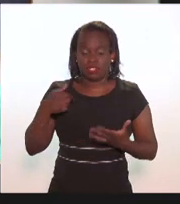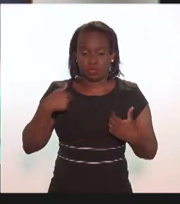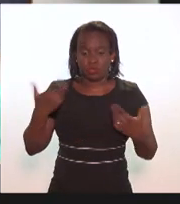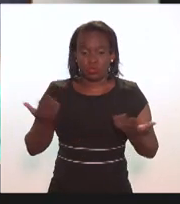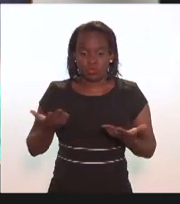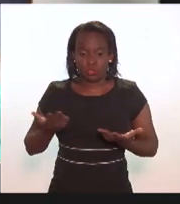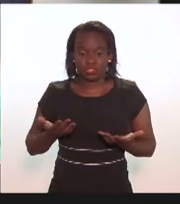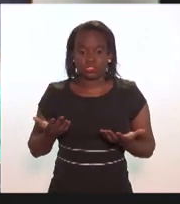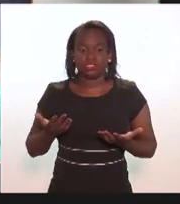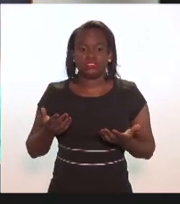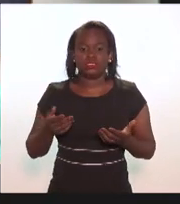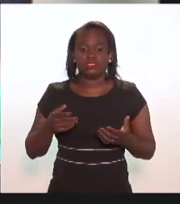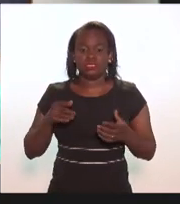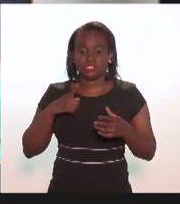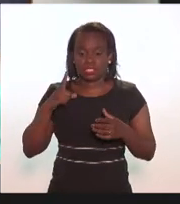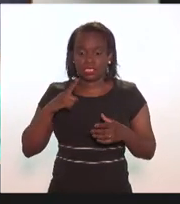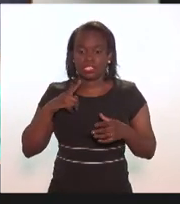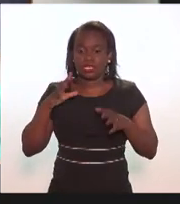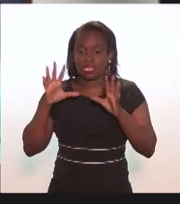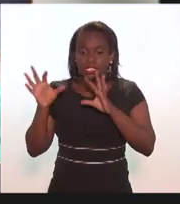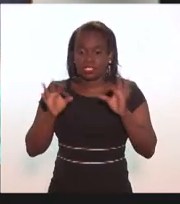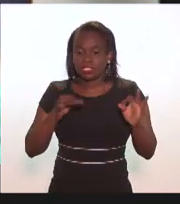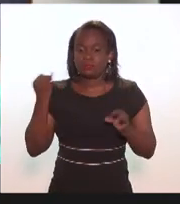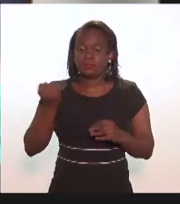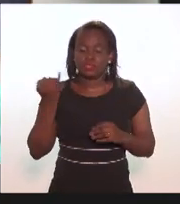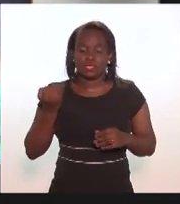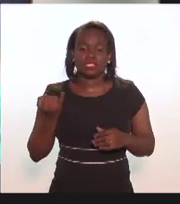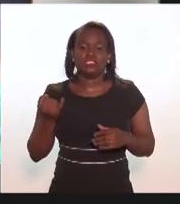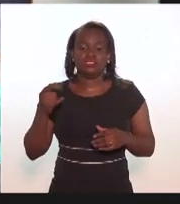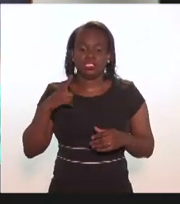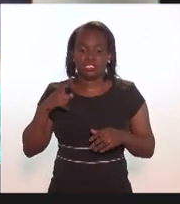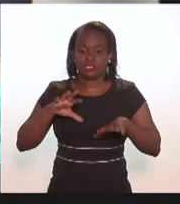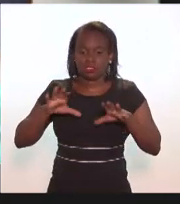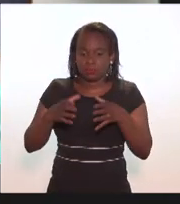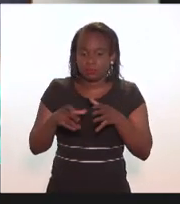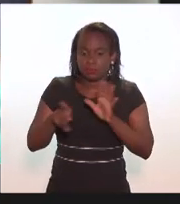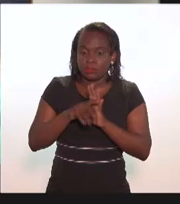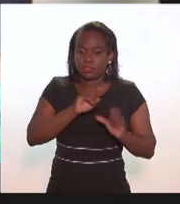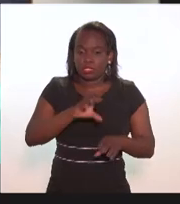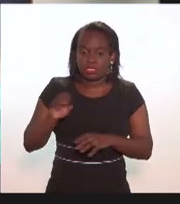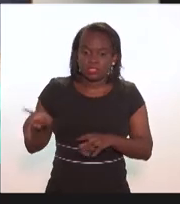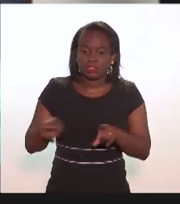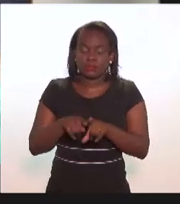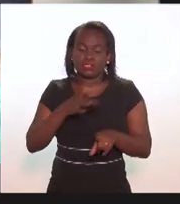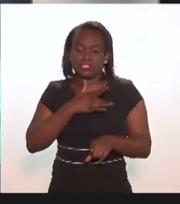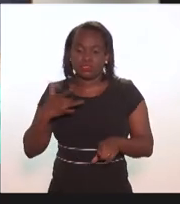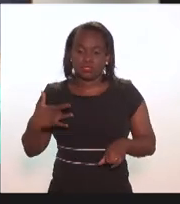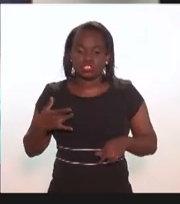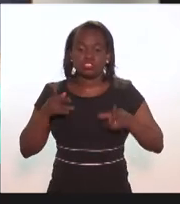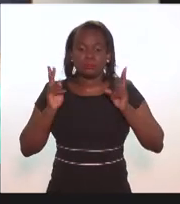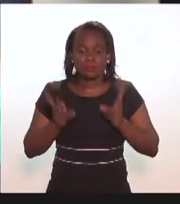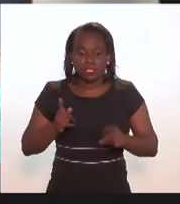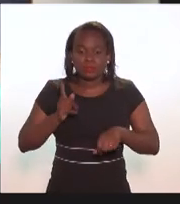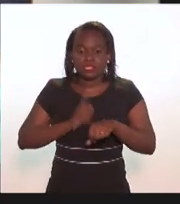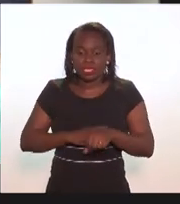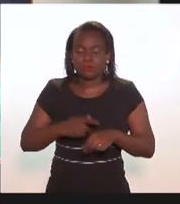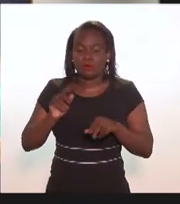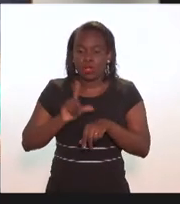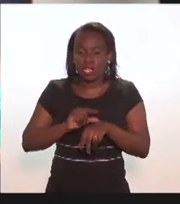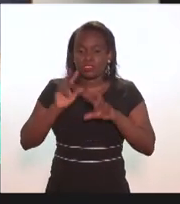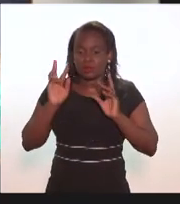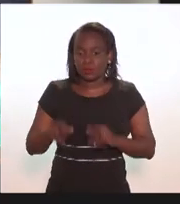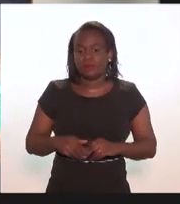estou com a nossa audiência aqui, uma audiência importante da Comissão de Educação e de Saúde, no mesmo momento, no mesmo